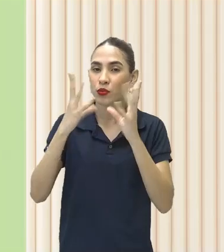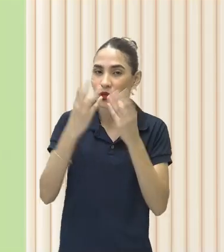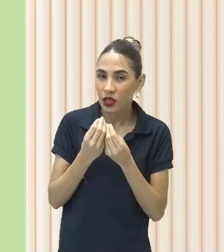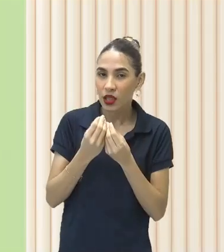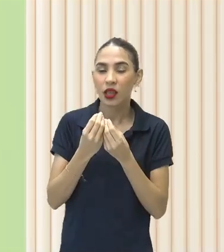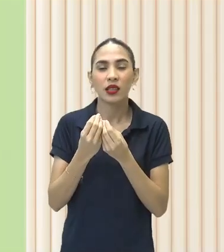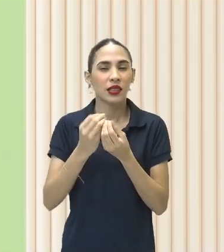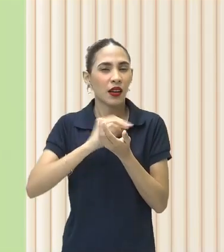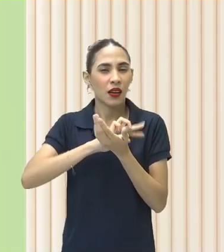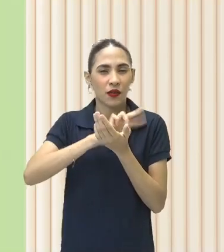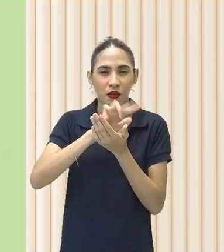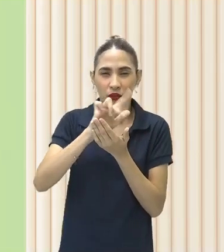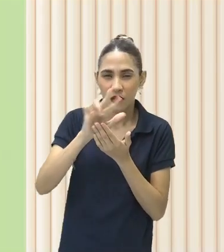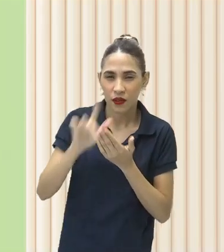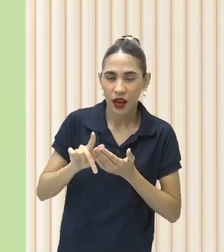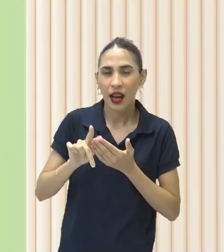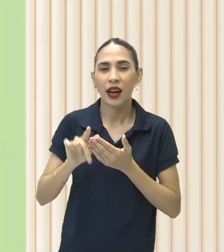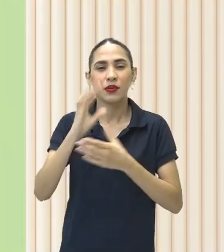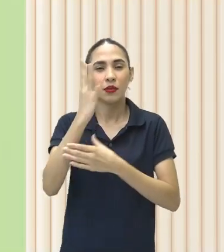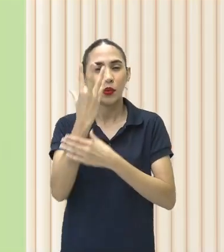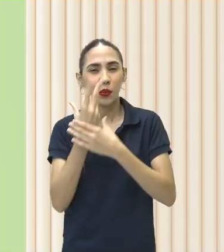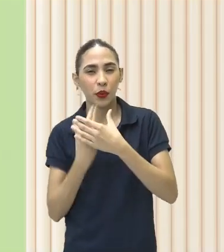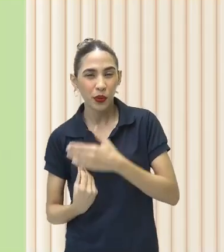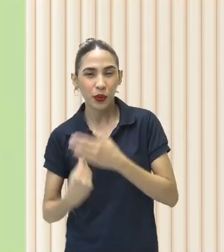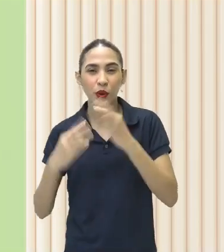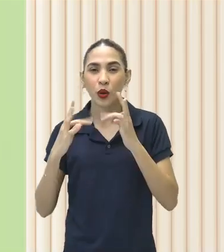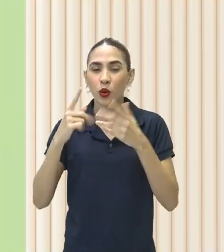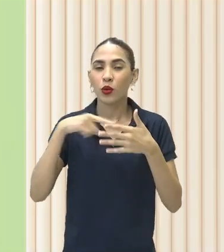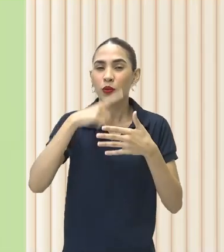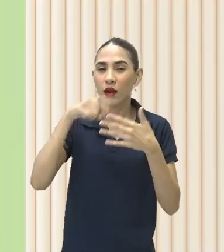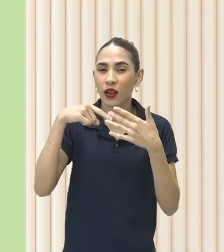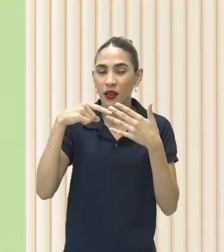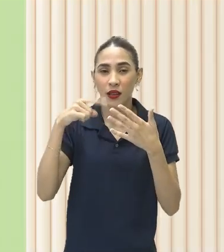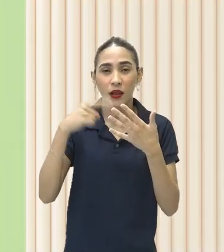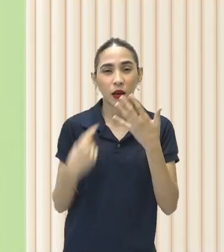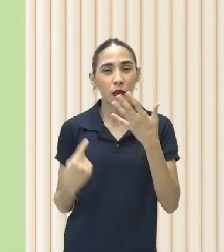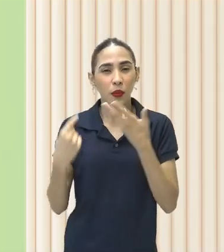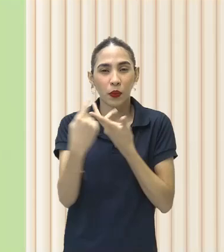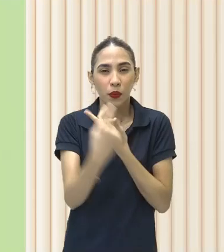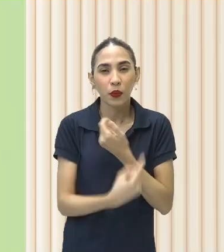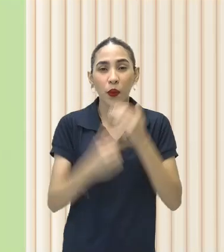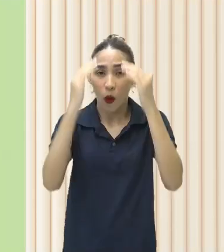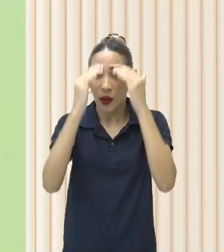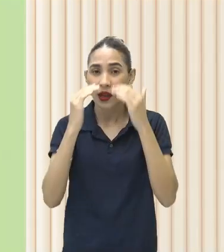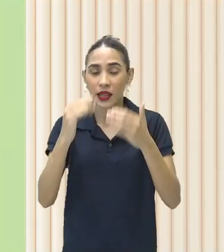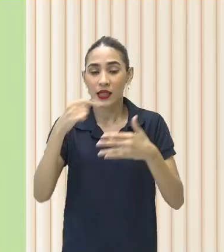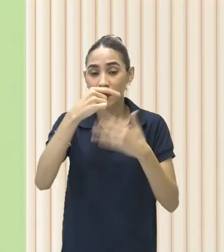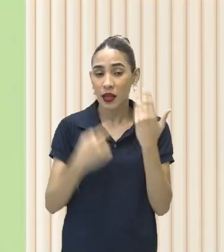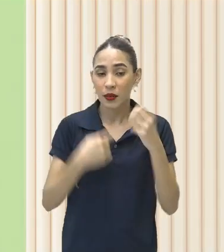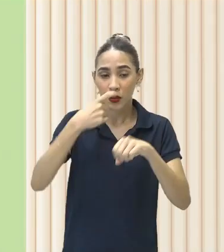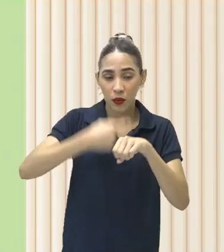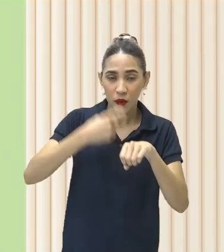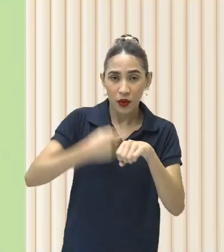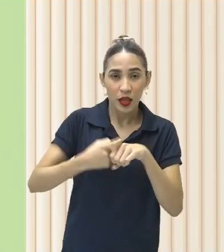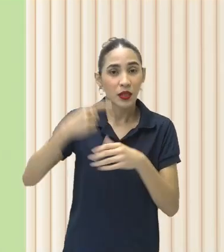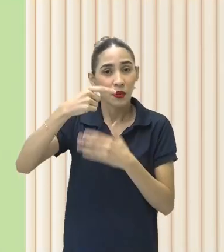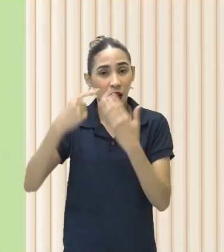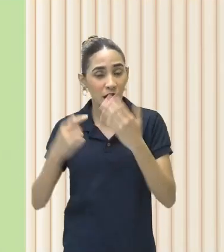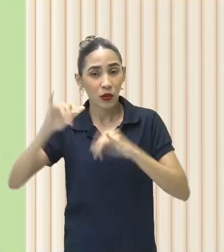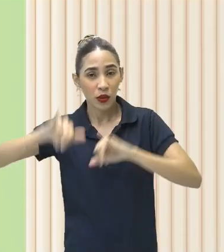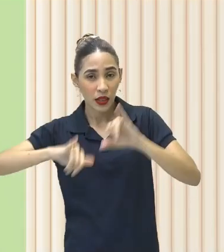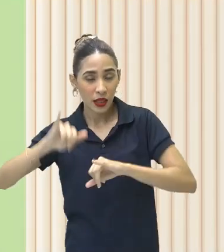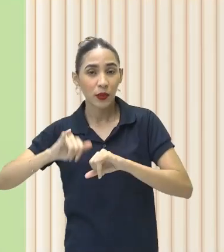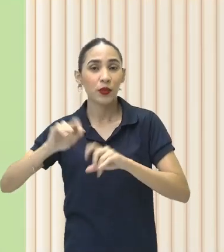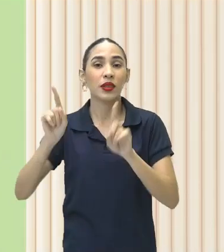de sedimentação, filtração, todo esse processo aí obedece aos parâmetros físicos, aos parâmetros